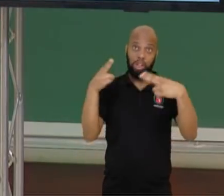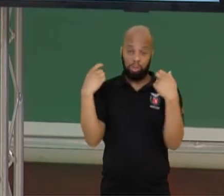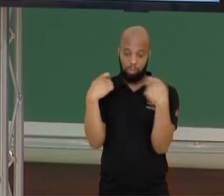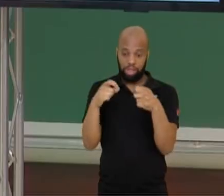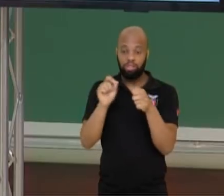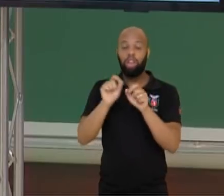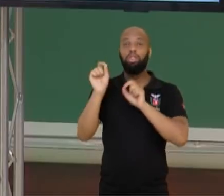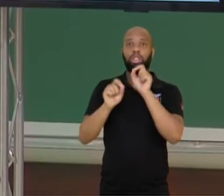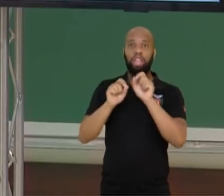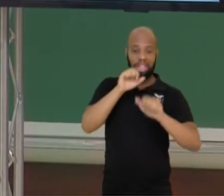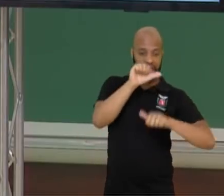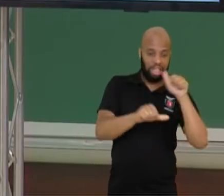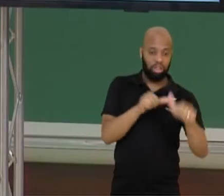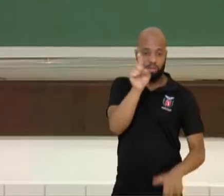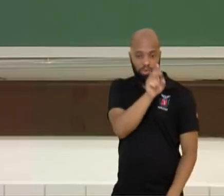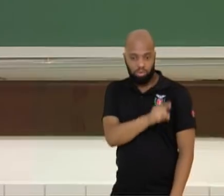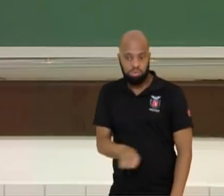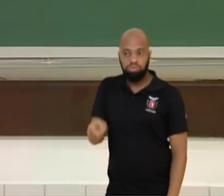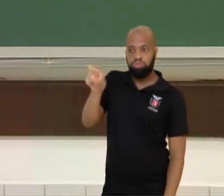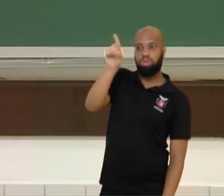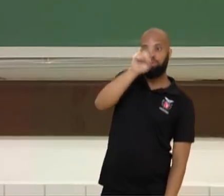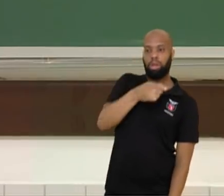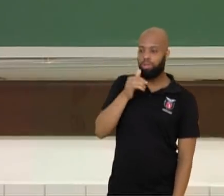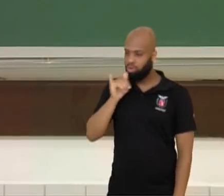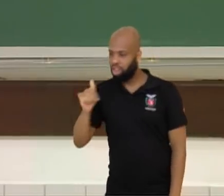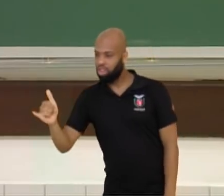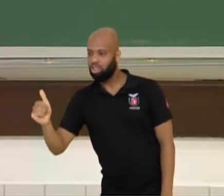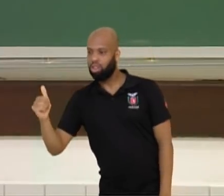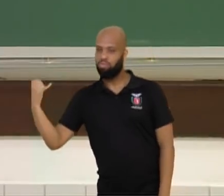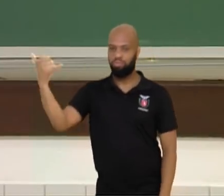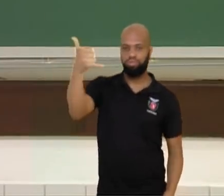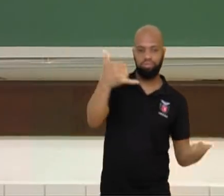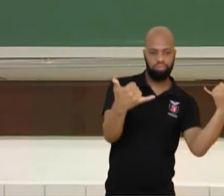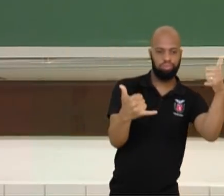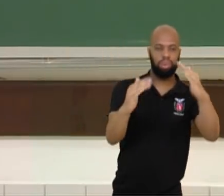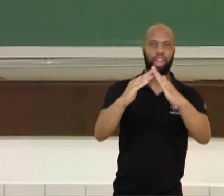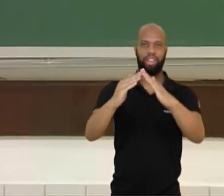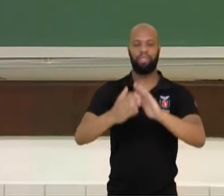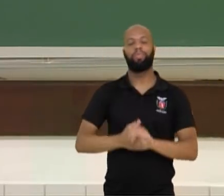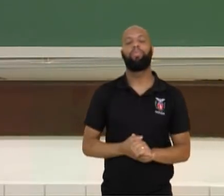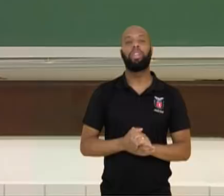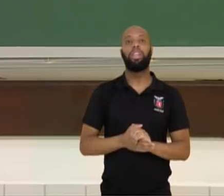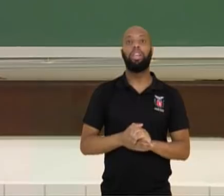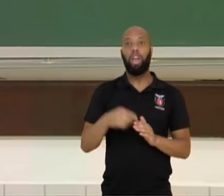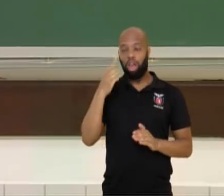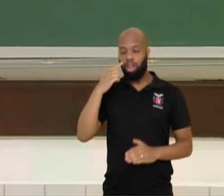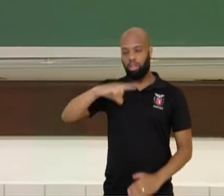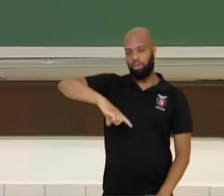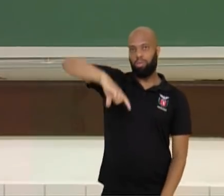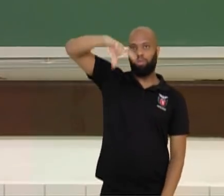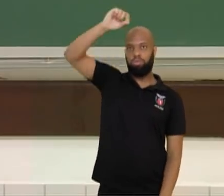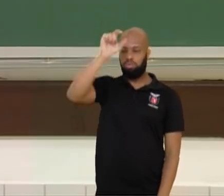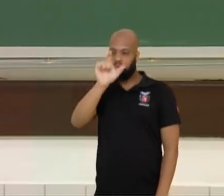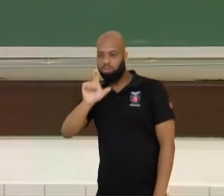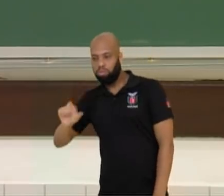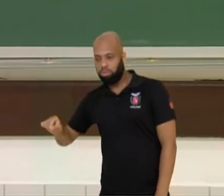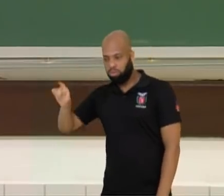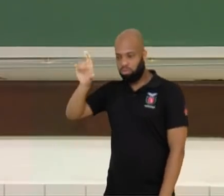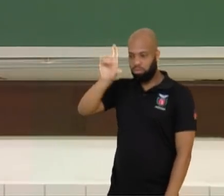energia que a gente mais precisa, que a gente mais utiliza, energia elétrica. Então, essas pás, elas vão girando, vão fazendo girar